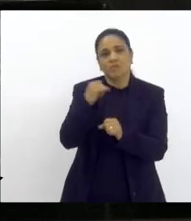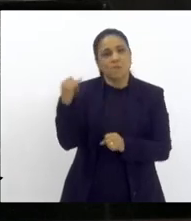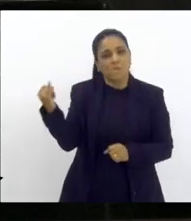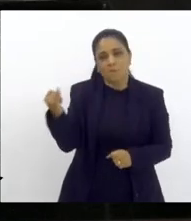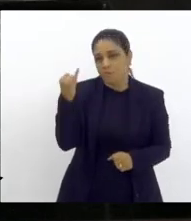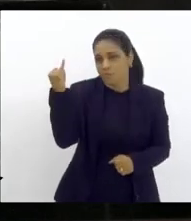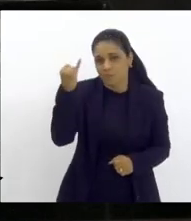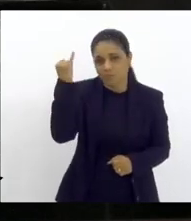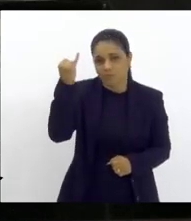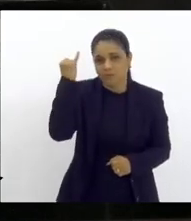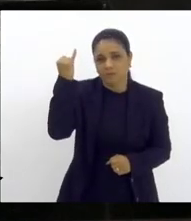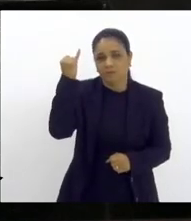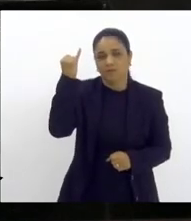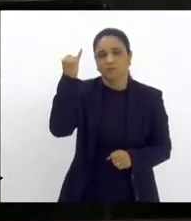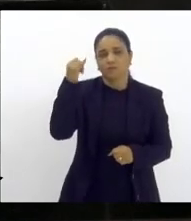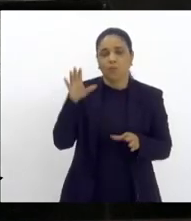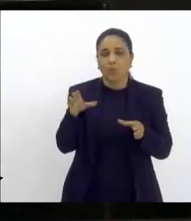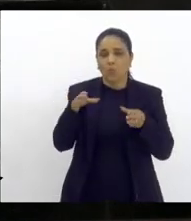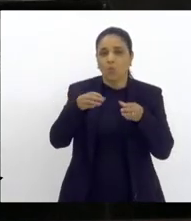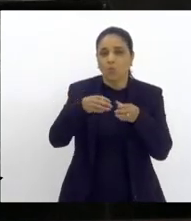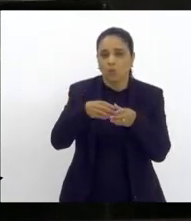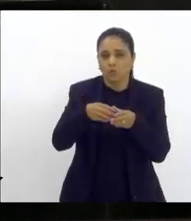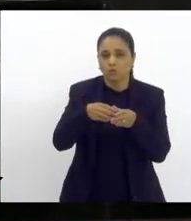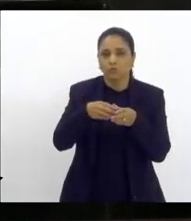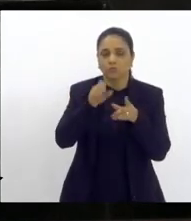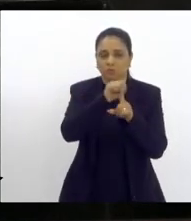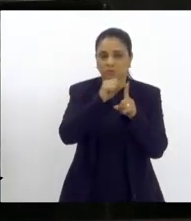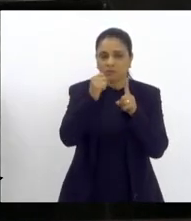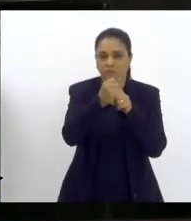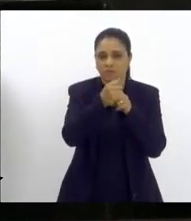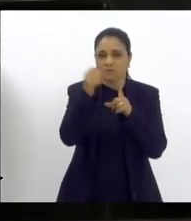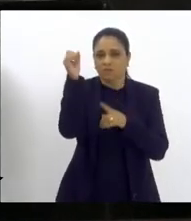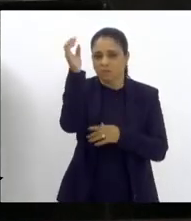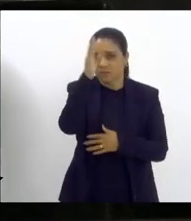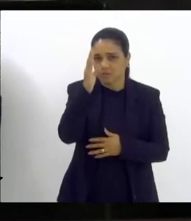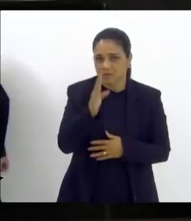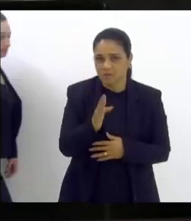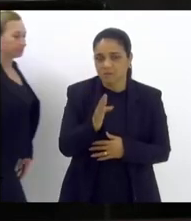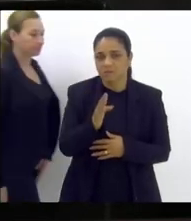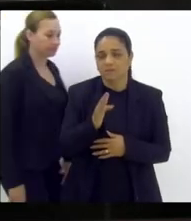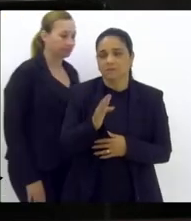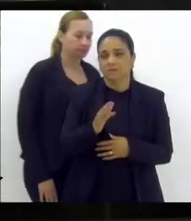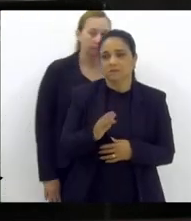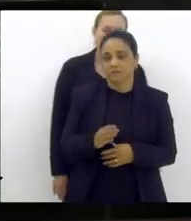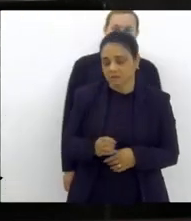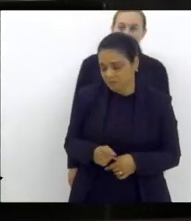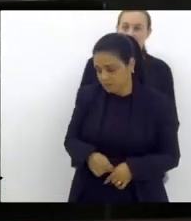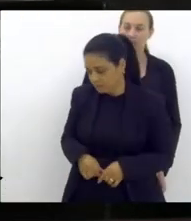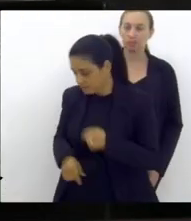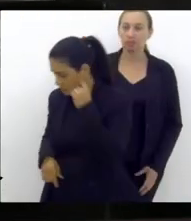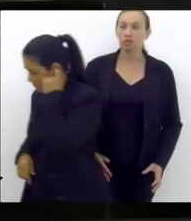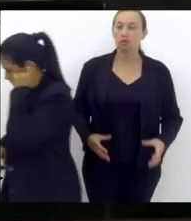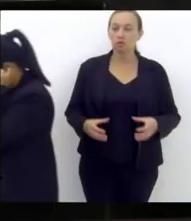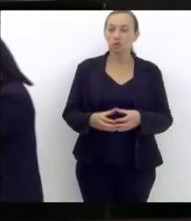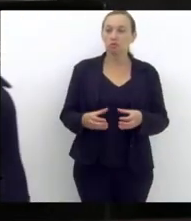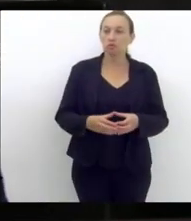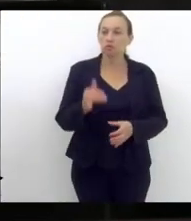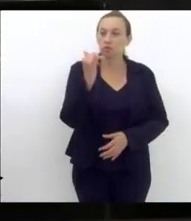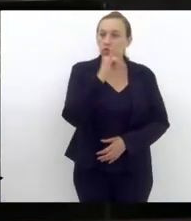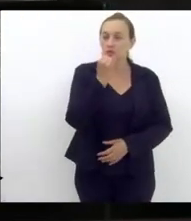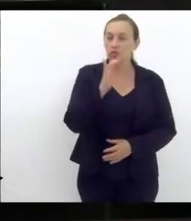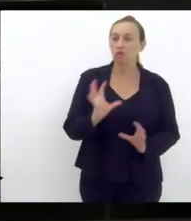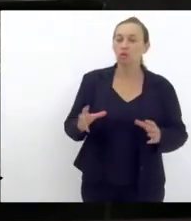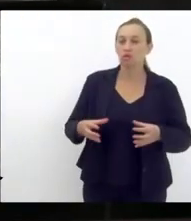importante para o conjunto da sociedade brasileira para o conjunto da sociedade Fluminense para o conjunto